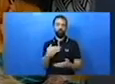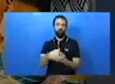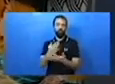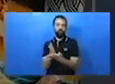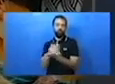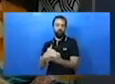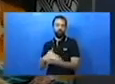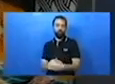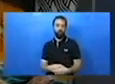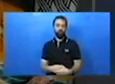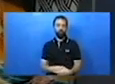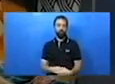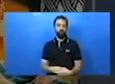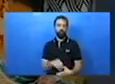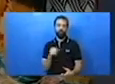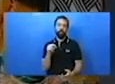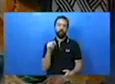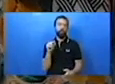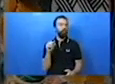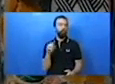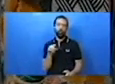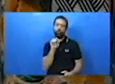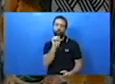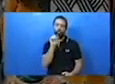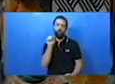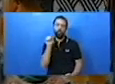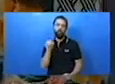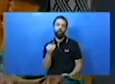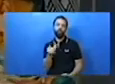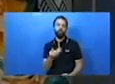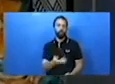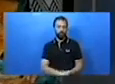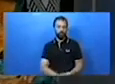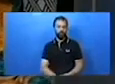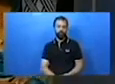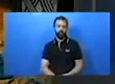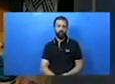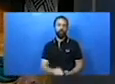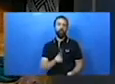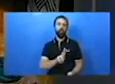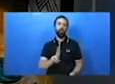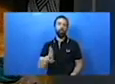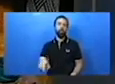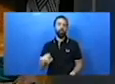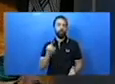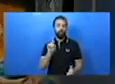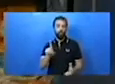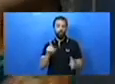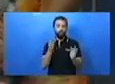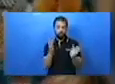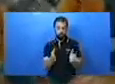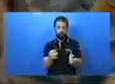vermelho? Só contar as partes e colocar aqui. Como é denominada cada